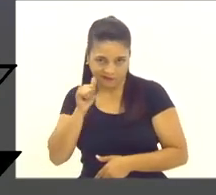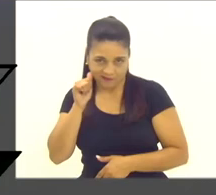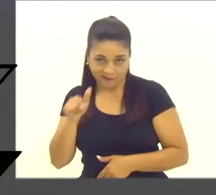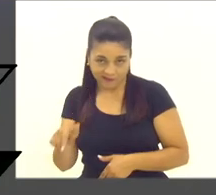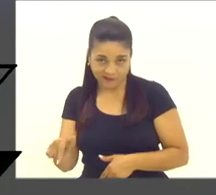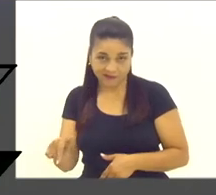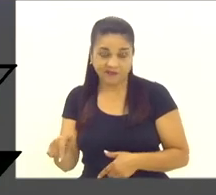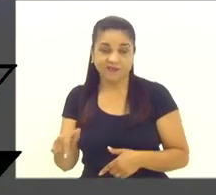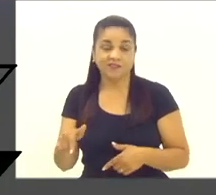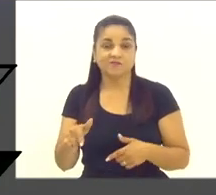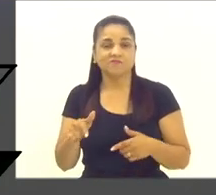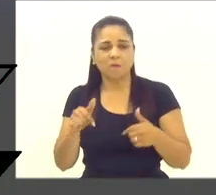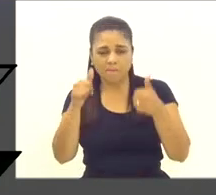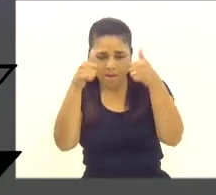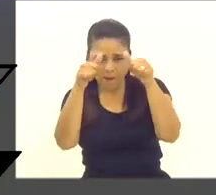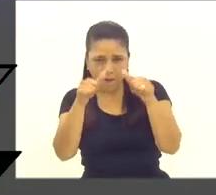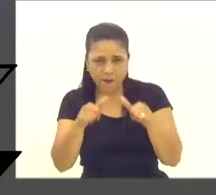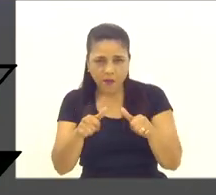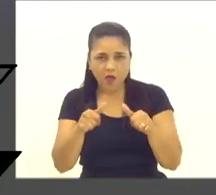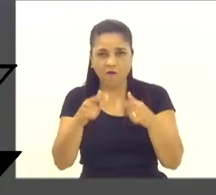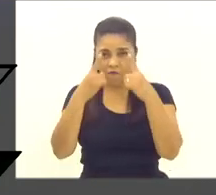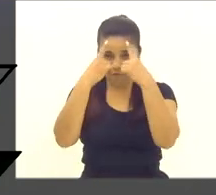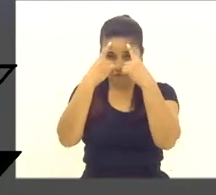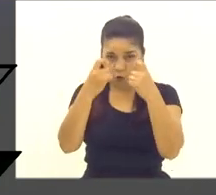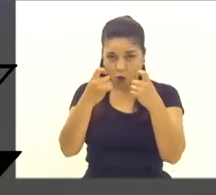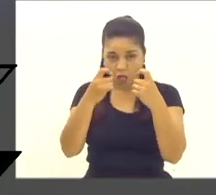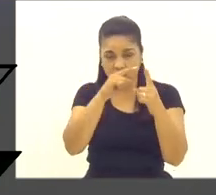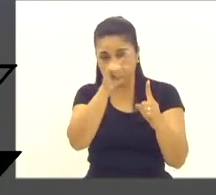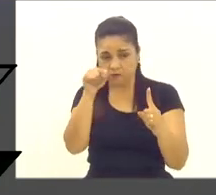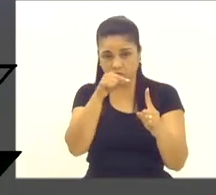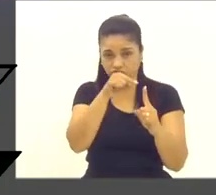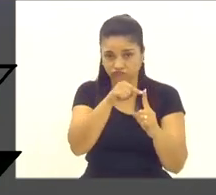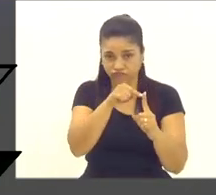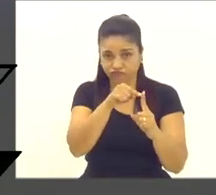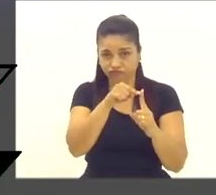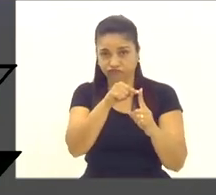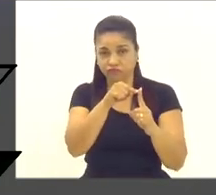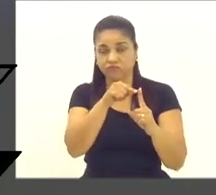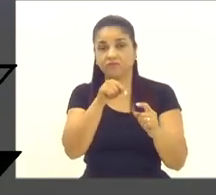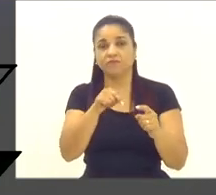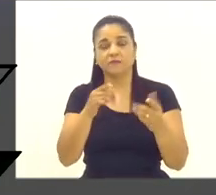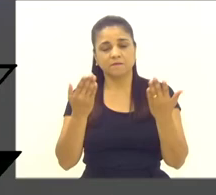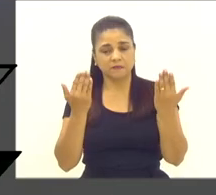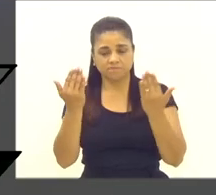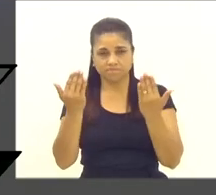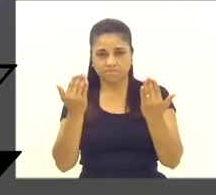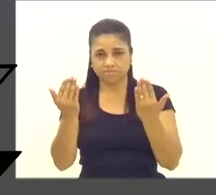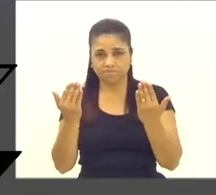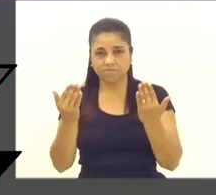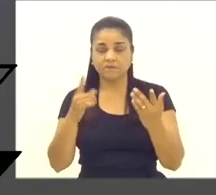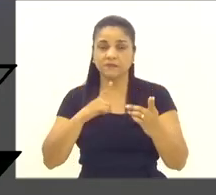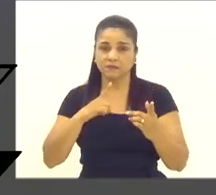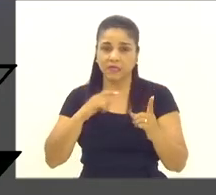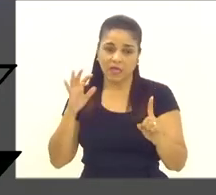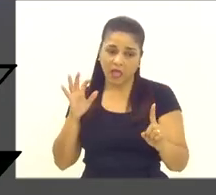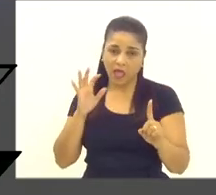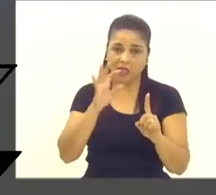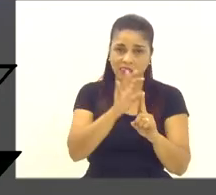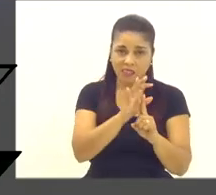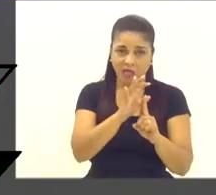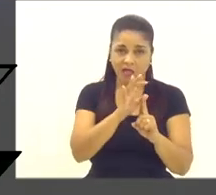analisa o nível de violência dos alvos eles são equipados você tem ataques de parlamentares